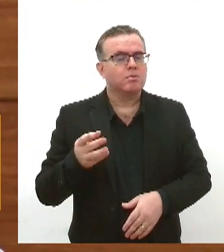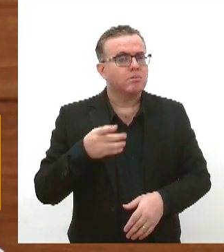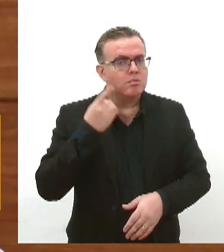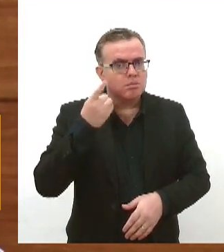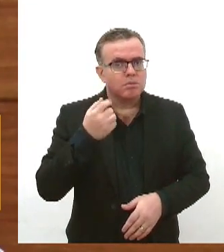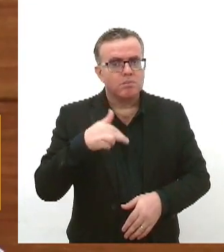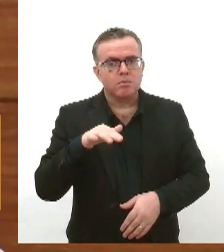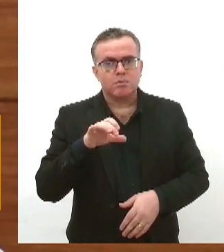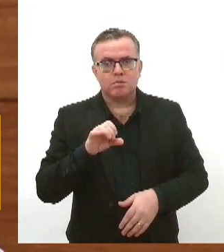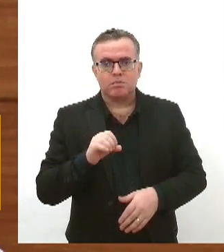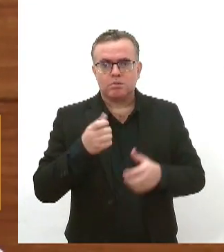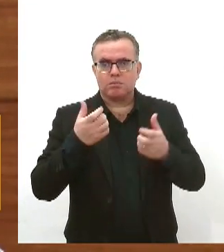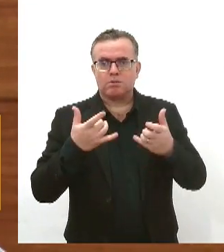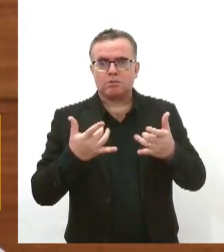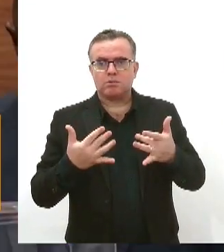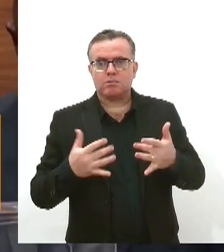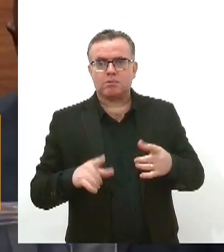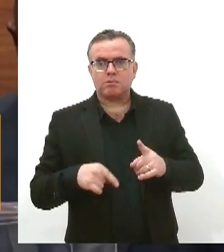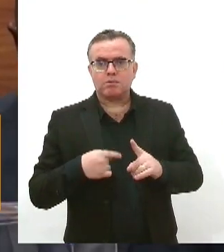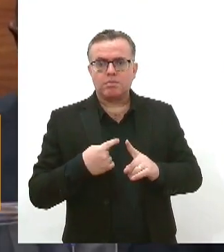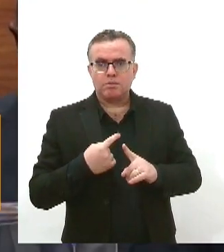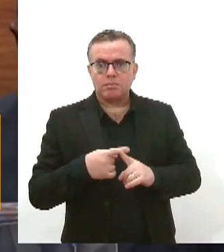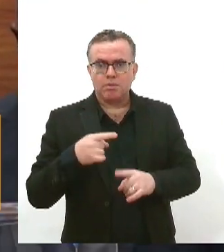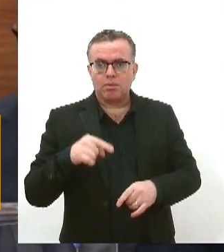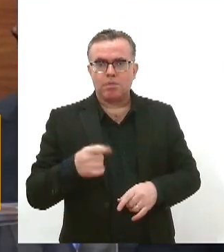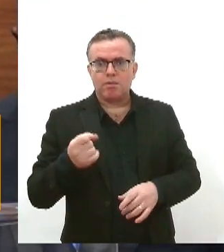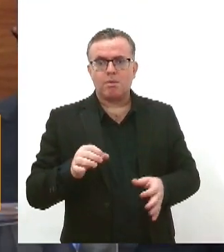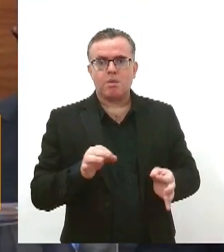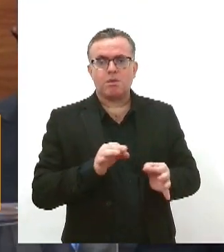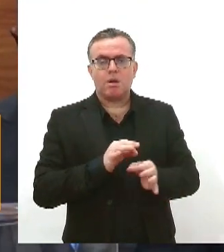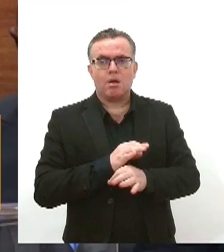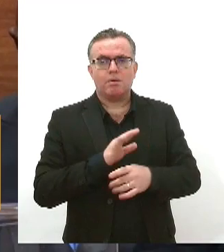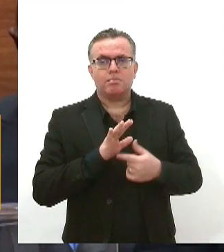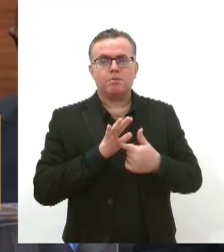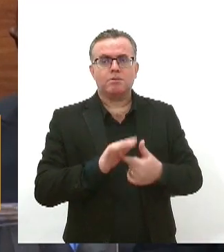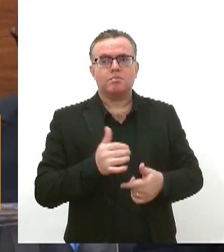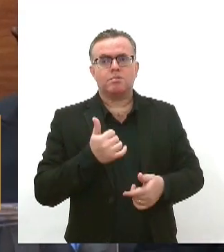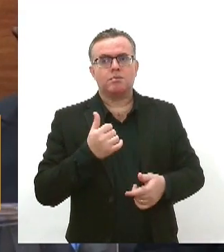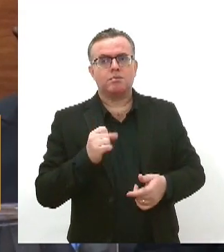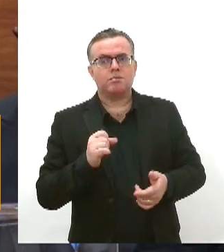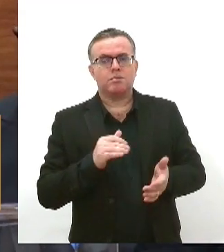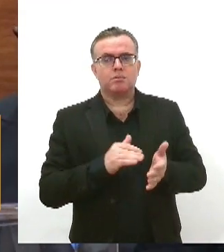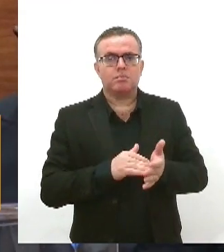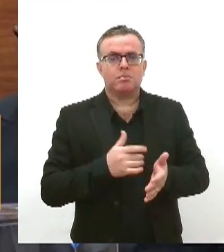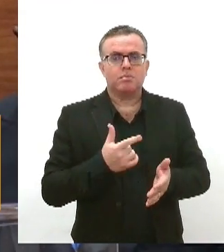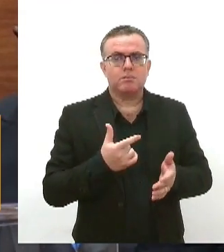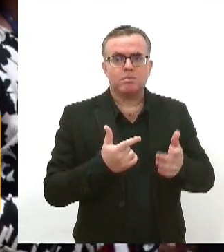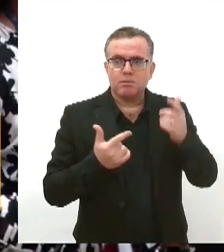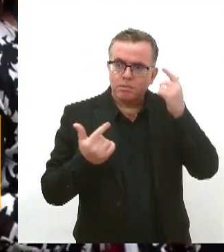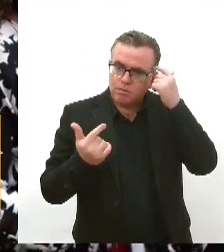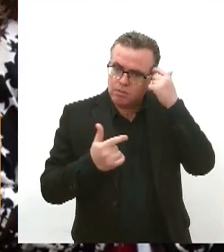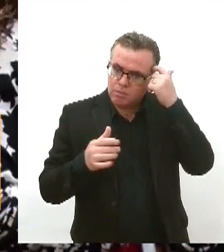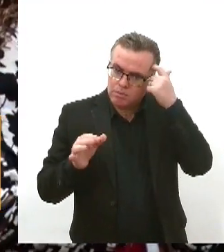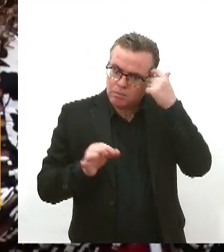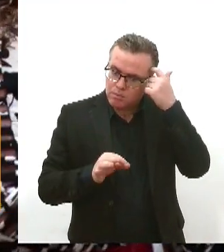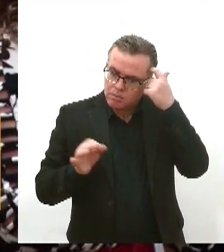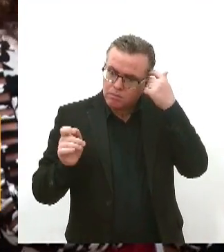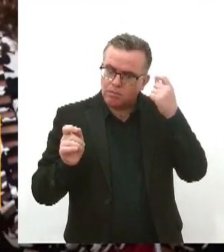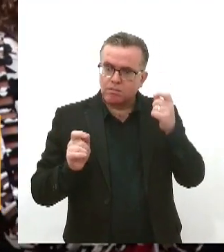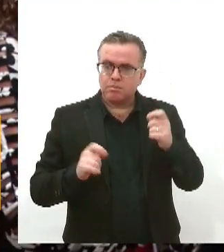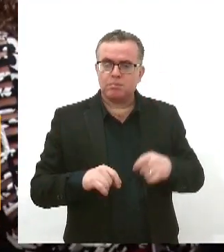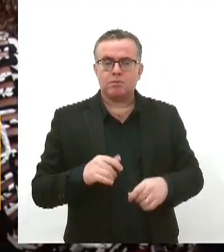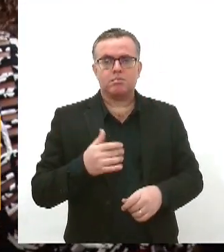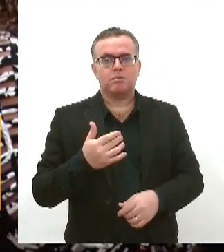ICMS em Sergipe, que passou de 18% para 22%. 1%. Uma carga tributária que,